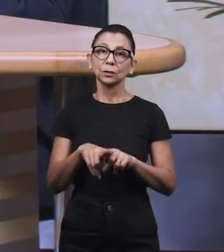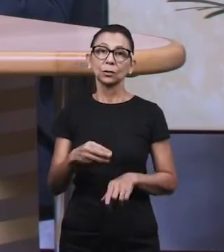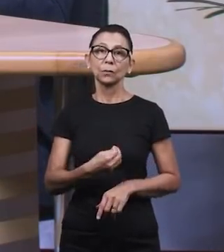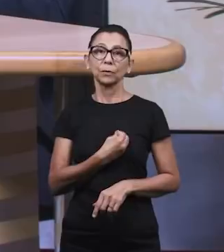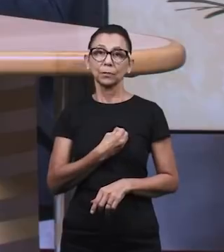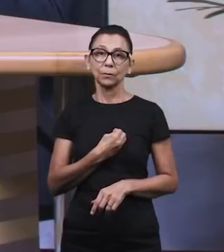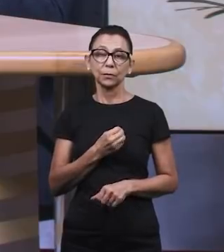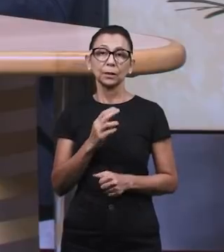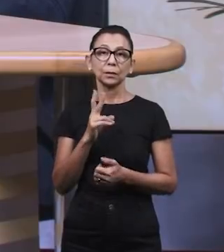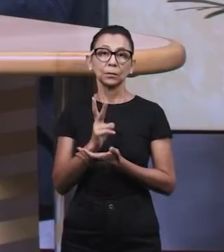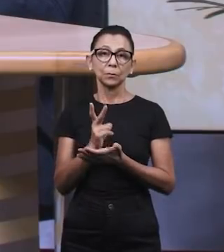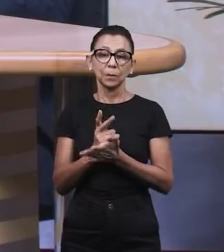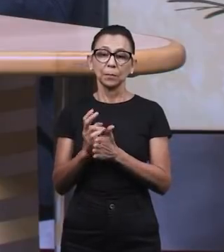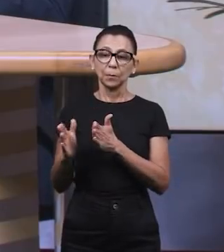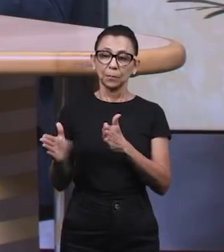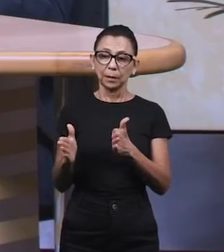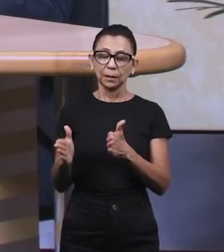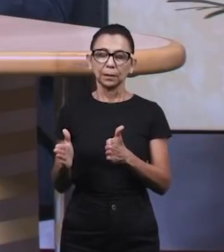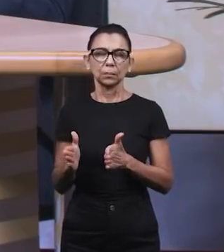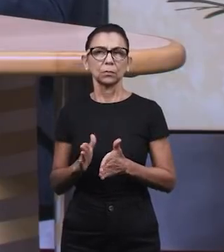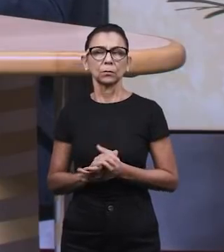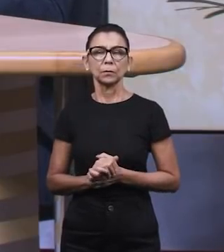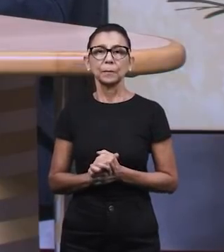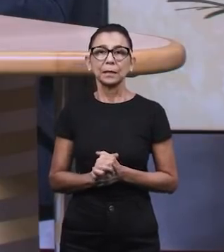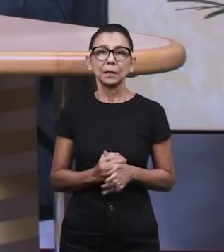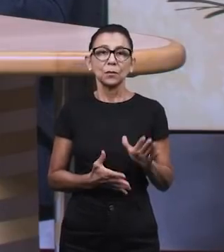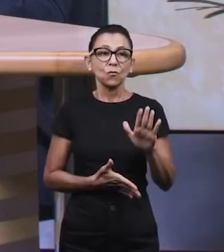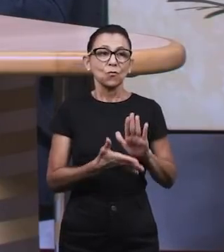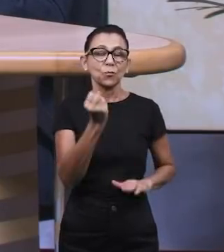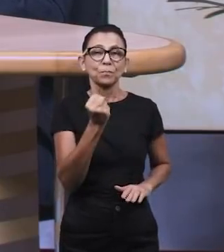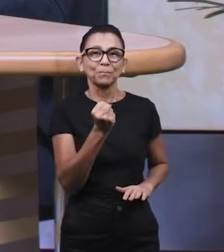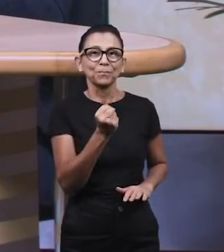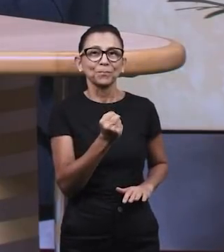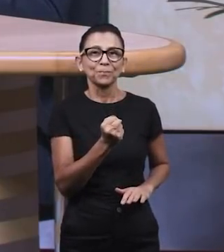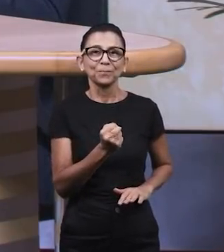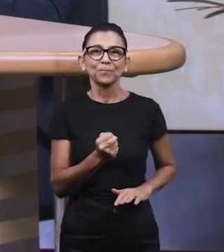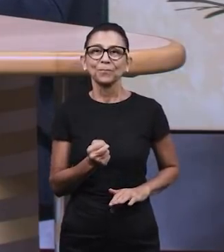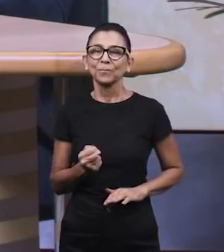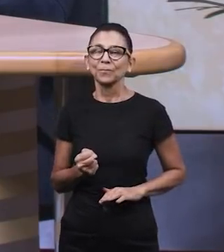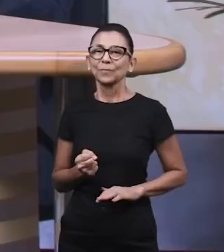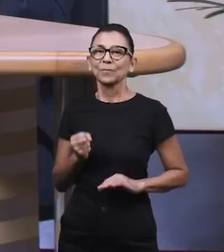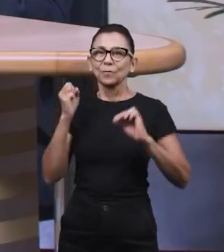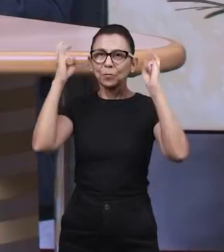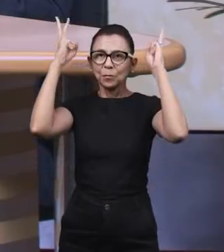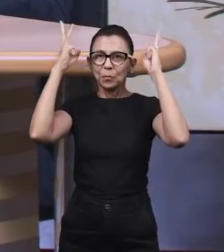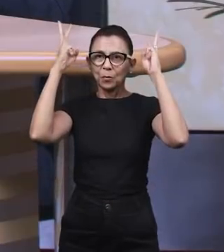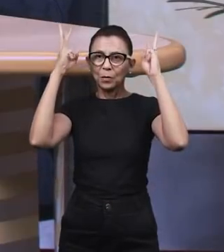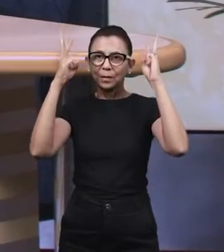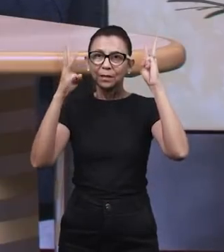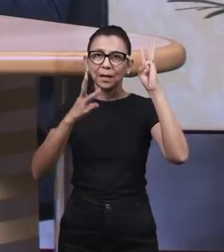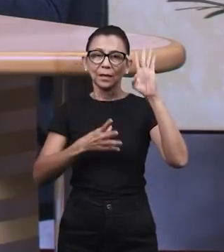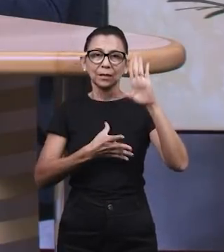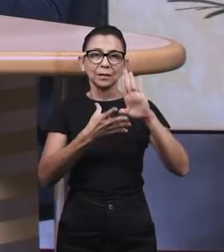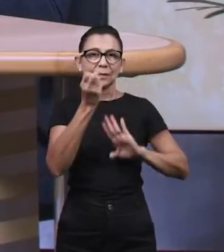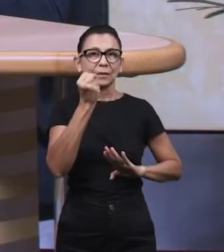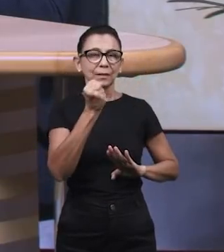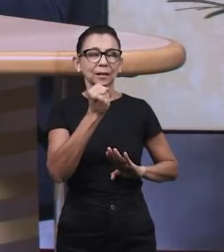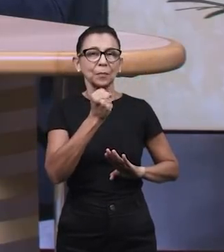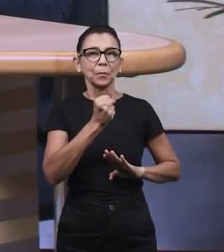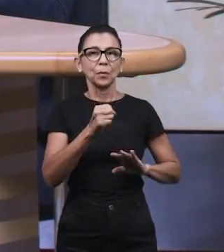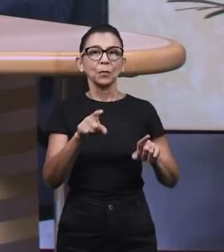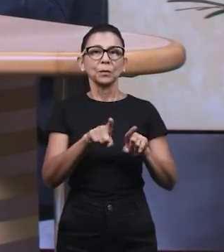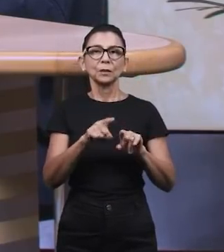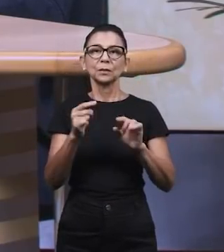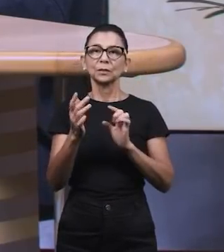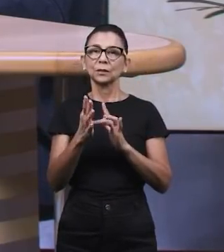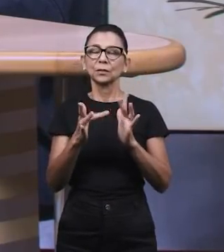Então você vê que isso é uma alegoria. Mas ao mesmo tempo que ele escapou disso, Moisés escapou, Jesus também escapou. Por quê?